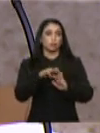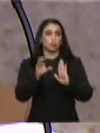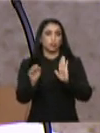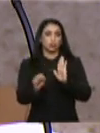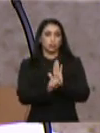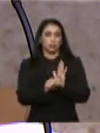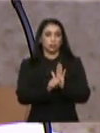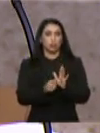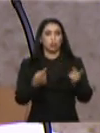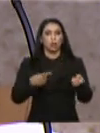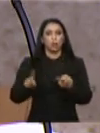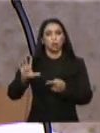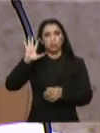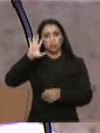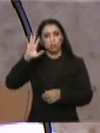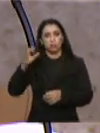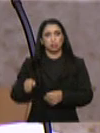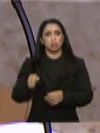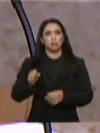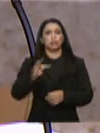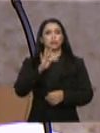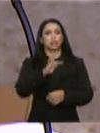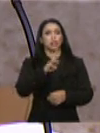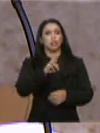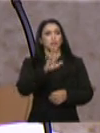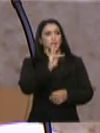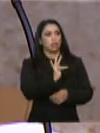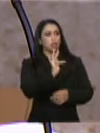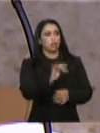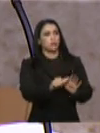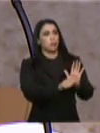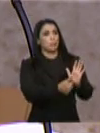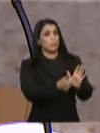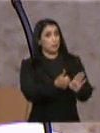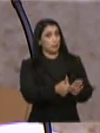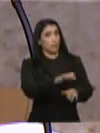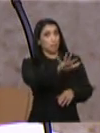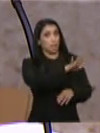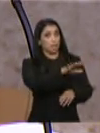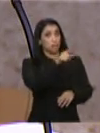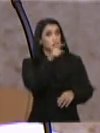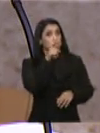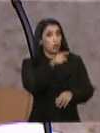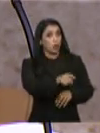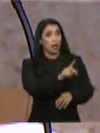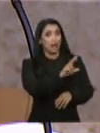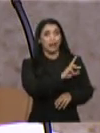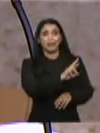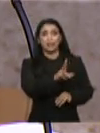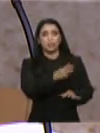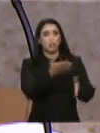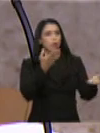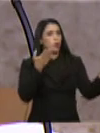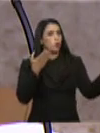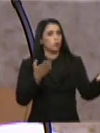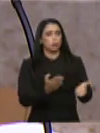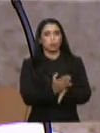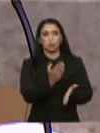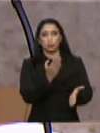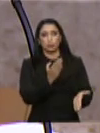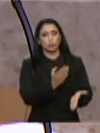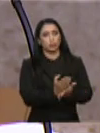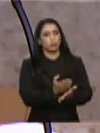segurança contra a decisão do Tribunal Regional Federal da Primeira Região, que lá negou provimento